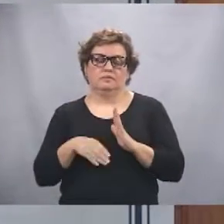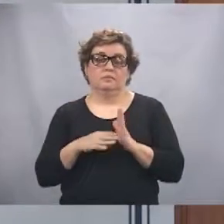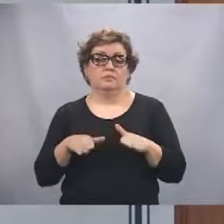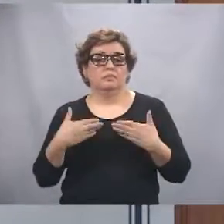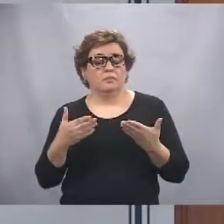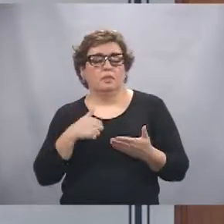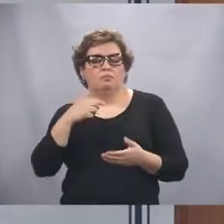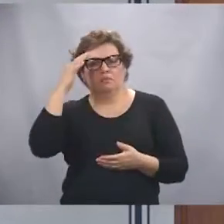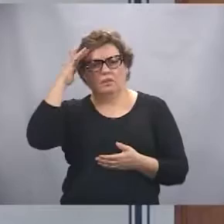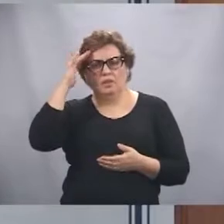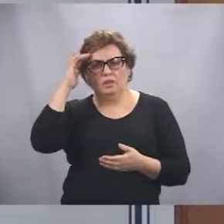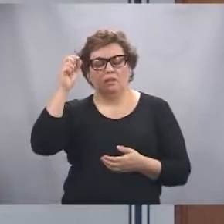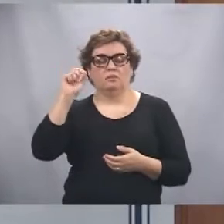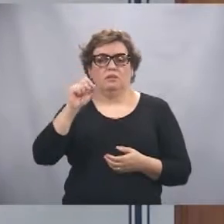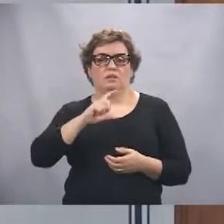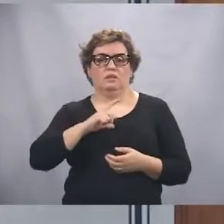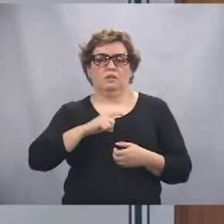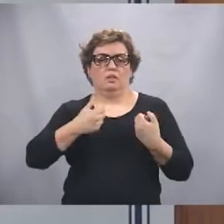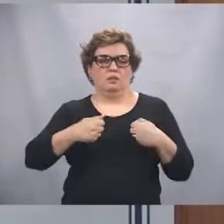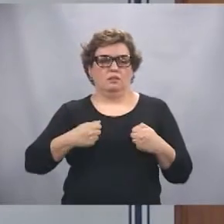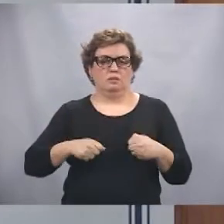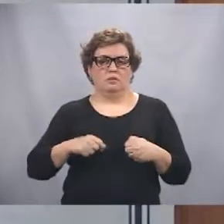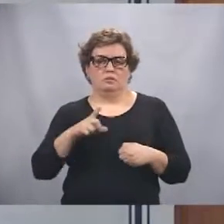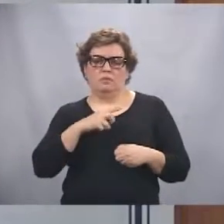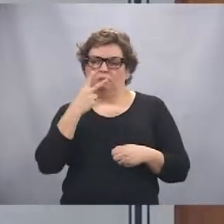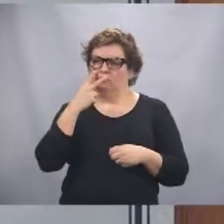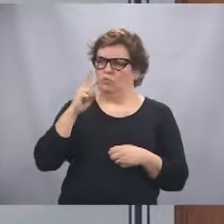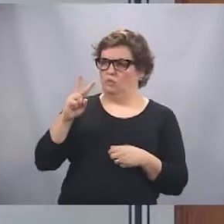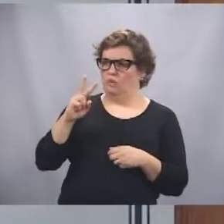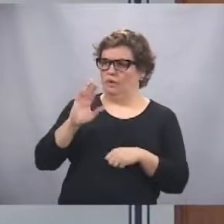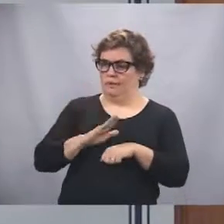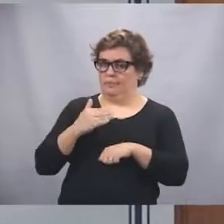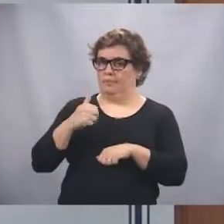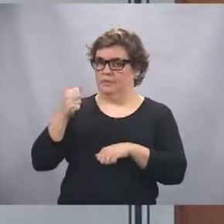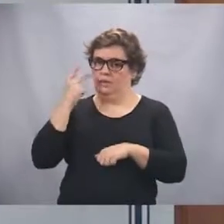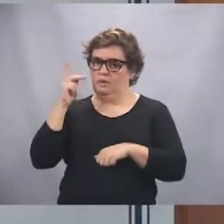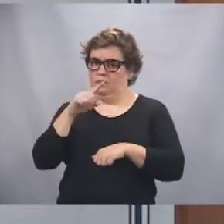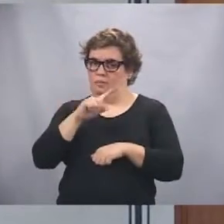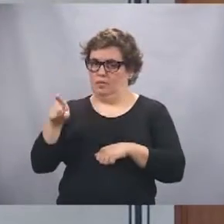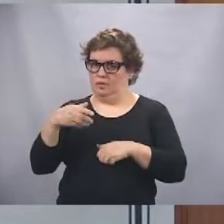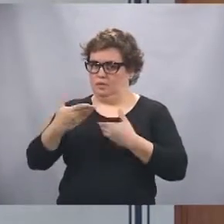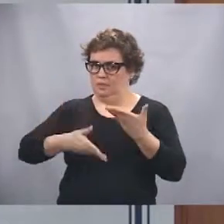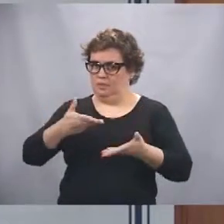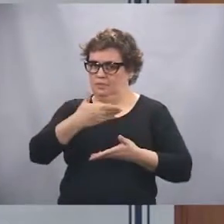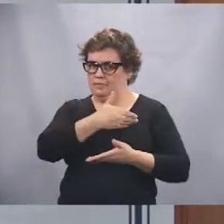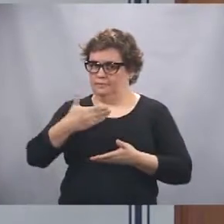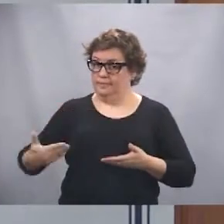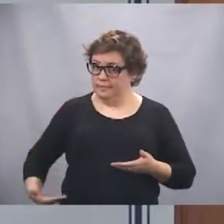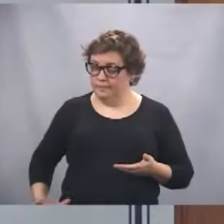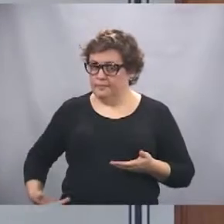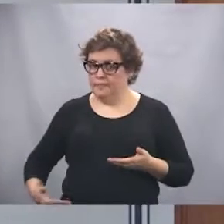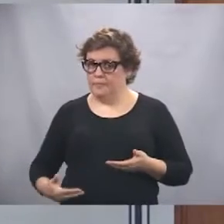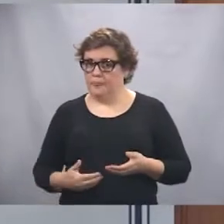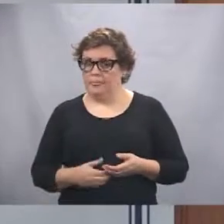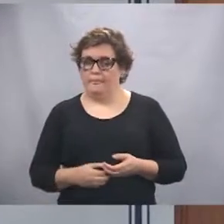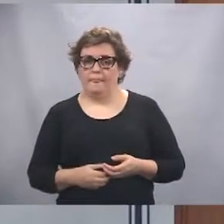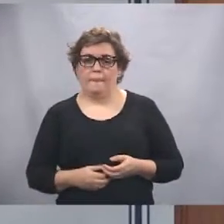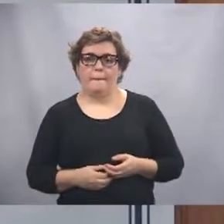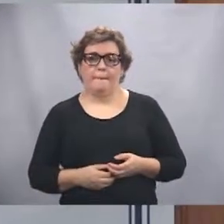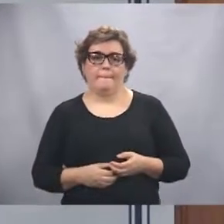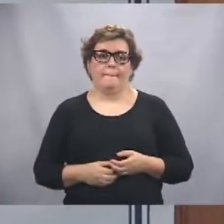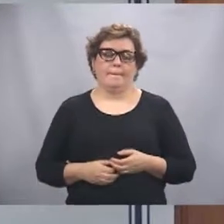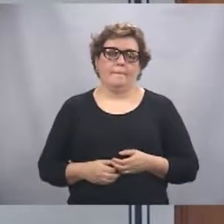uma necessidade do poder público ter um olhar mais criterioso para esse tipo de serviço público, sob pena da